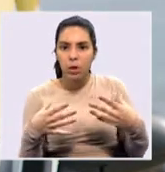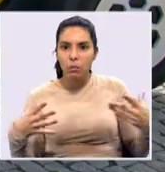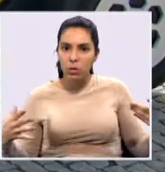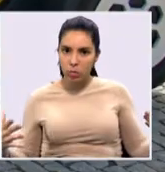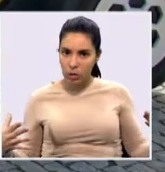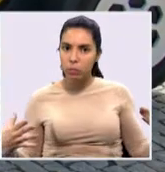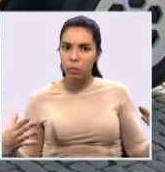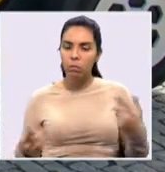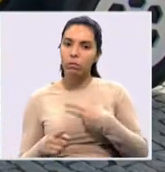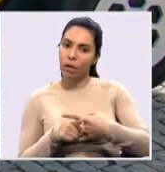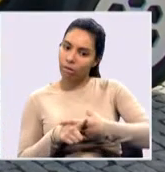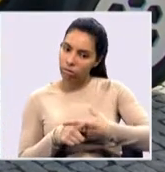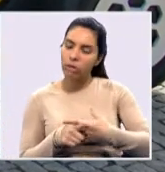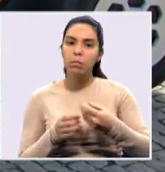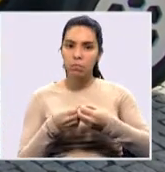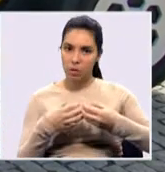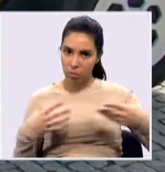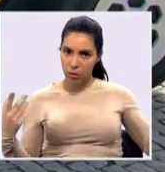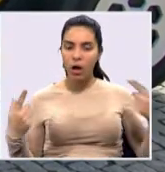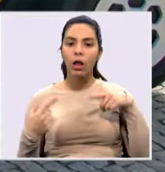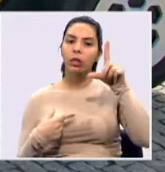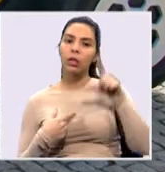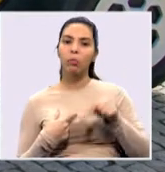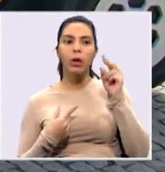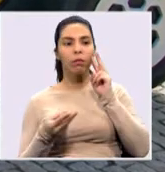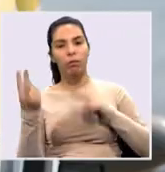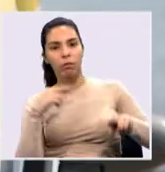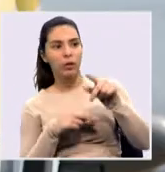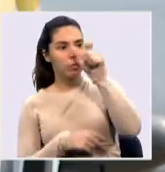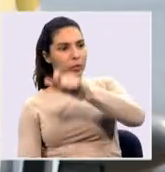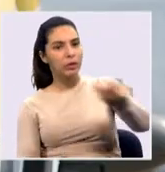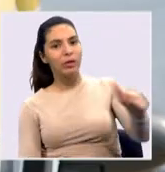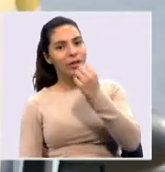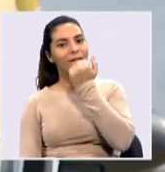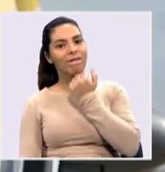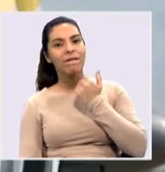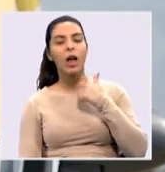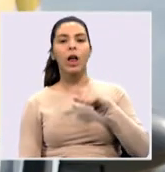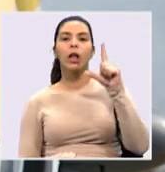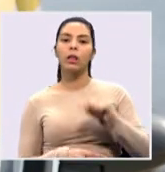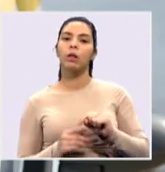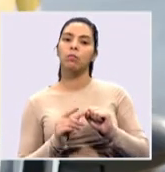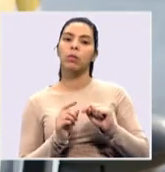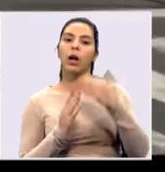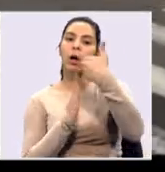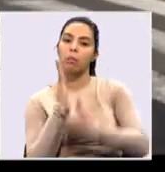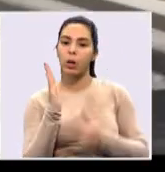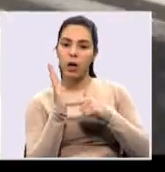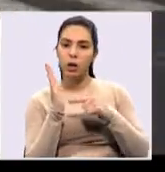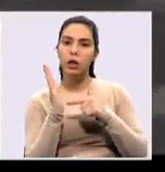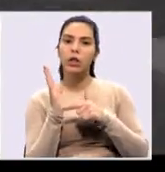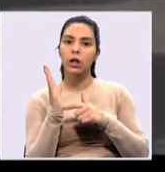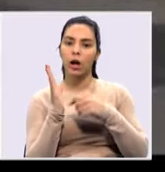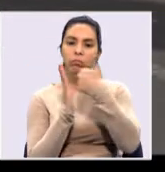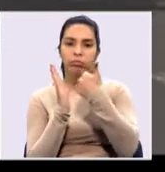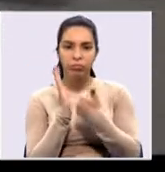crescimento tem sido muito interessante, o reconhecimento também. A reação é muito boa. O nosso TripAdvisor, que é